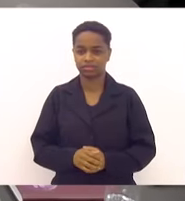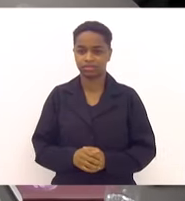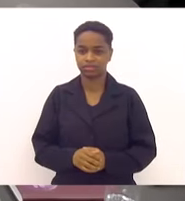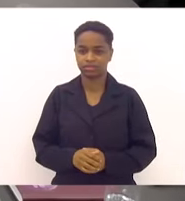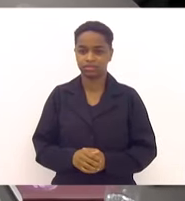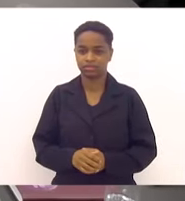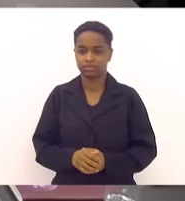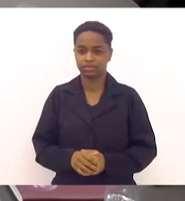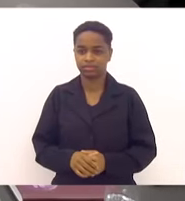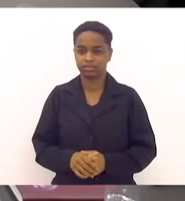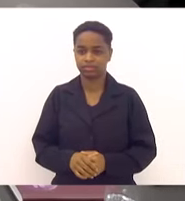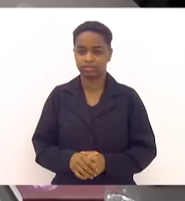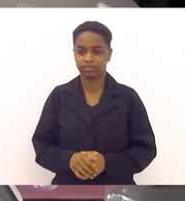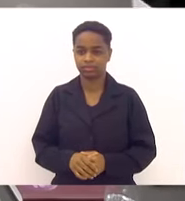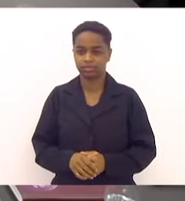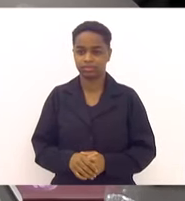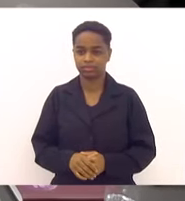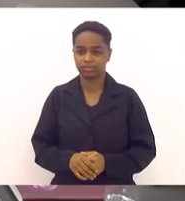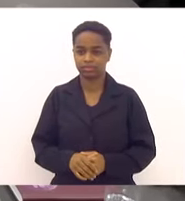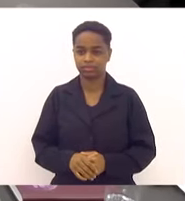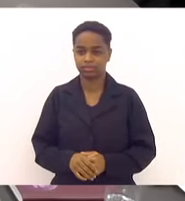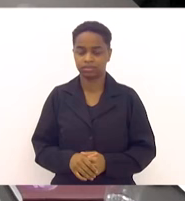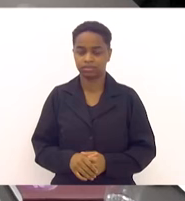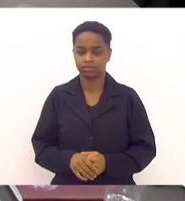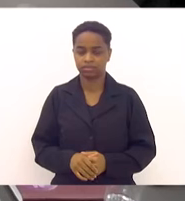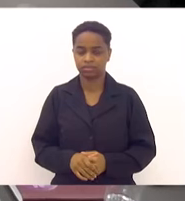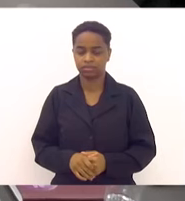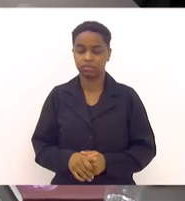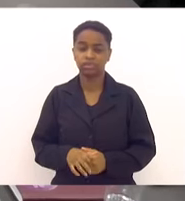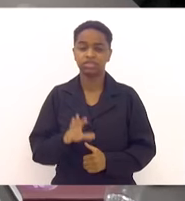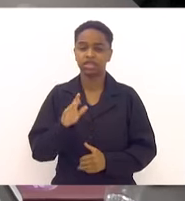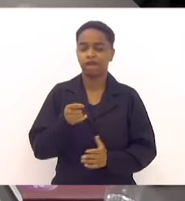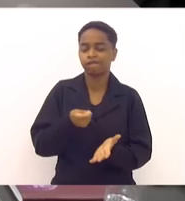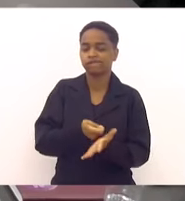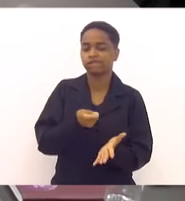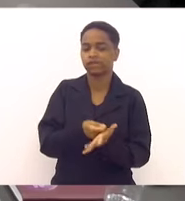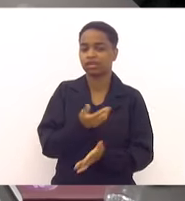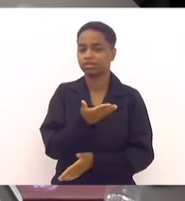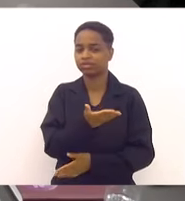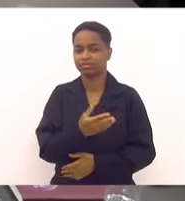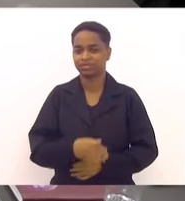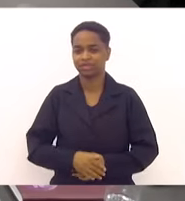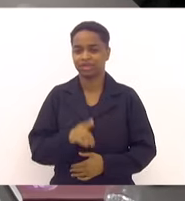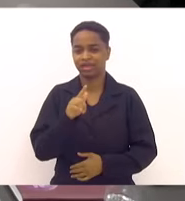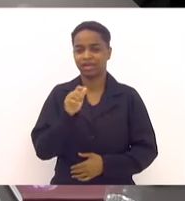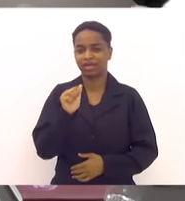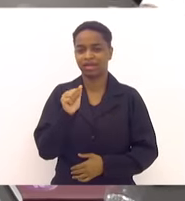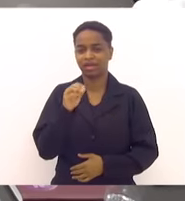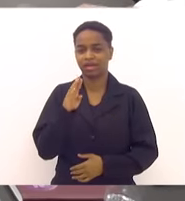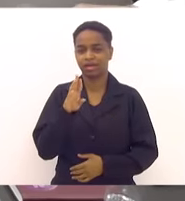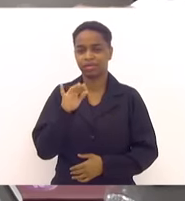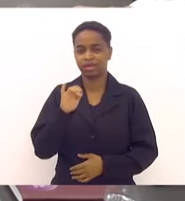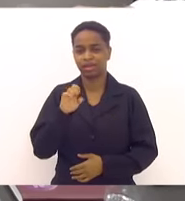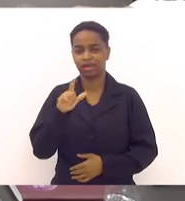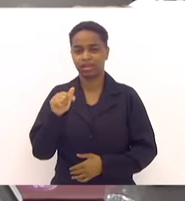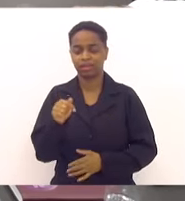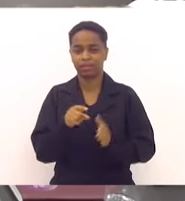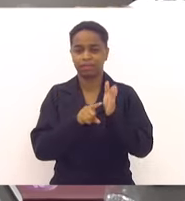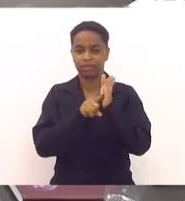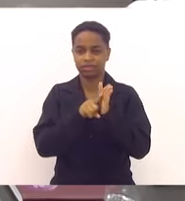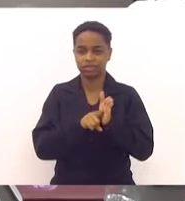vista... Já estava vista em positiva para Gabriela